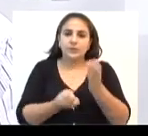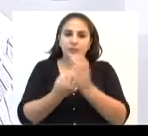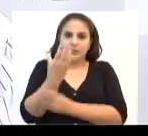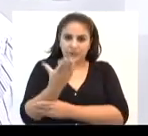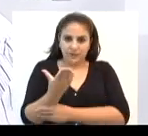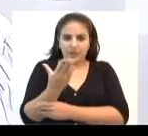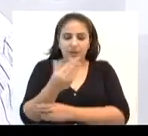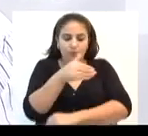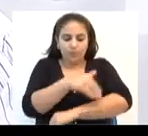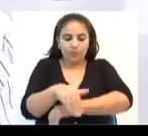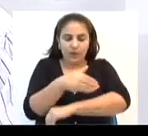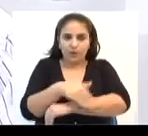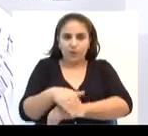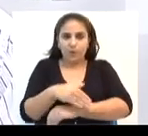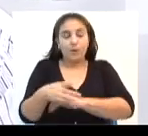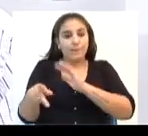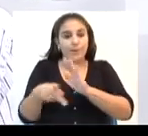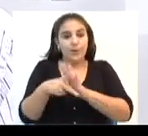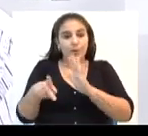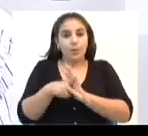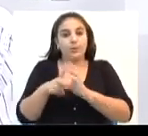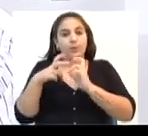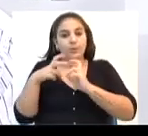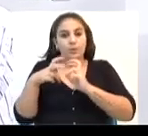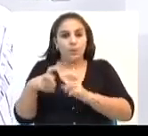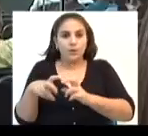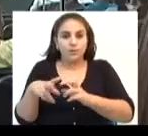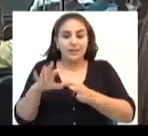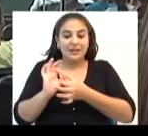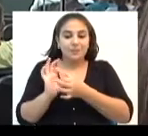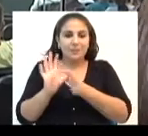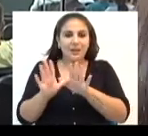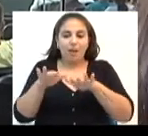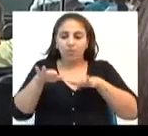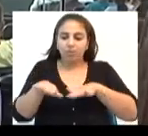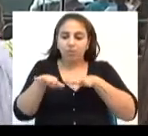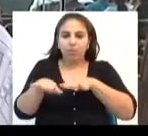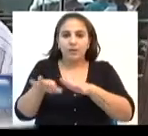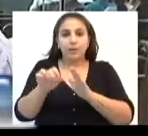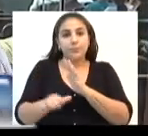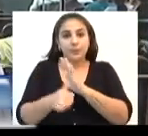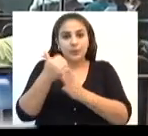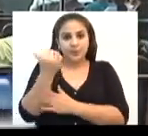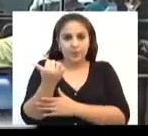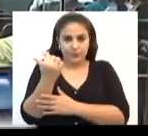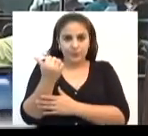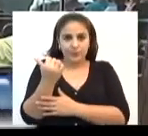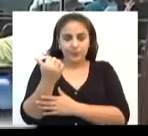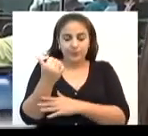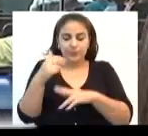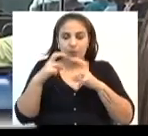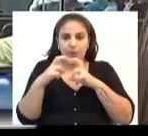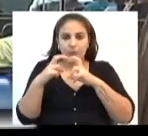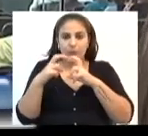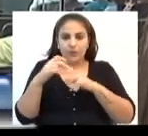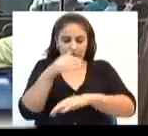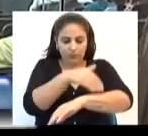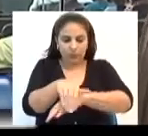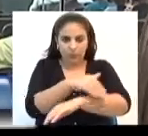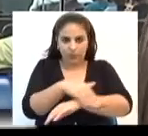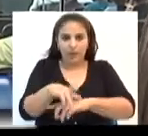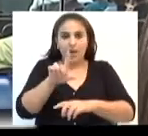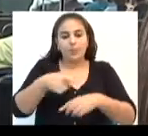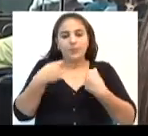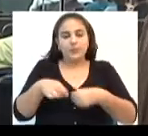pista preferencial para desafogar o trânsito. Primeiramente, a pista preferencial é uma demanda de